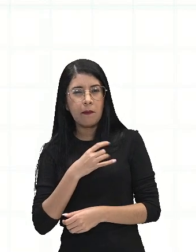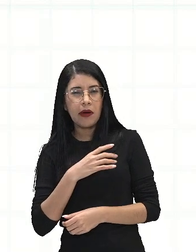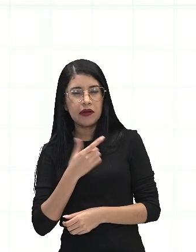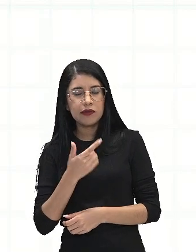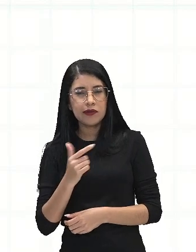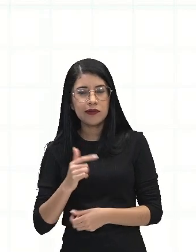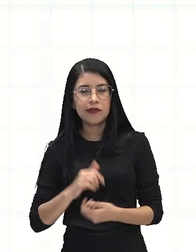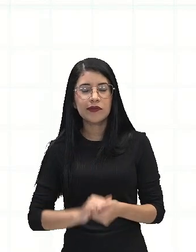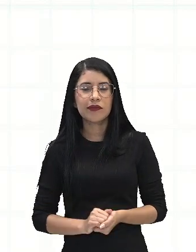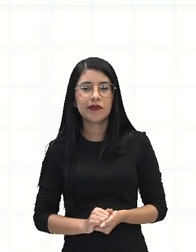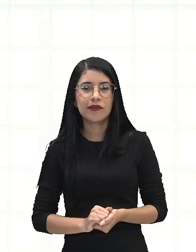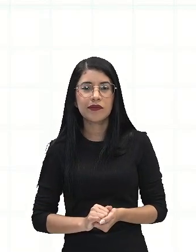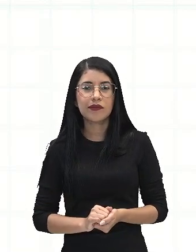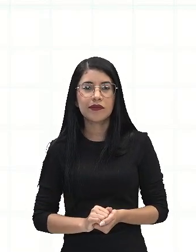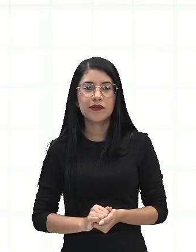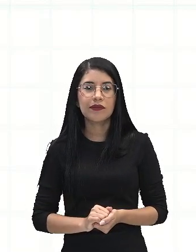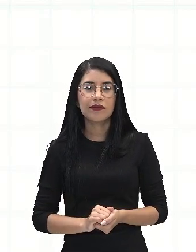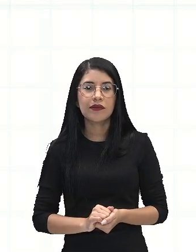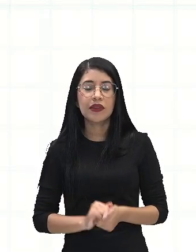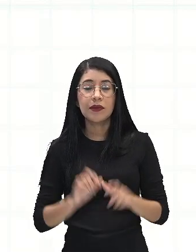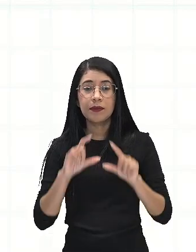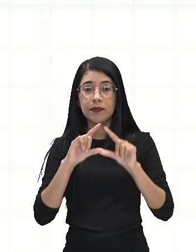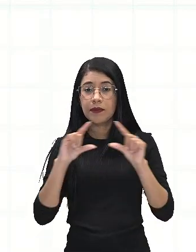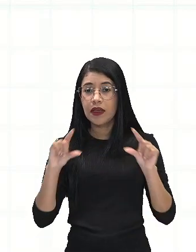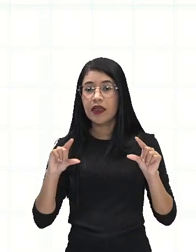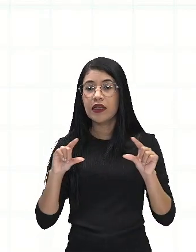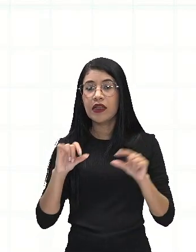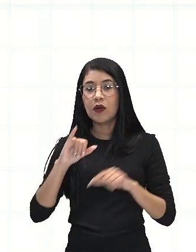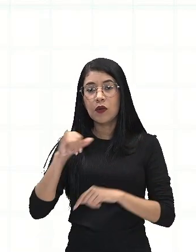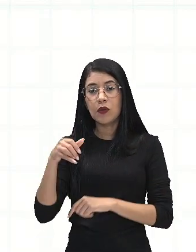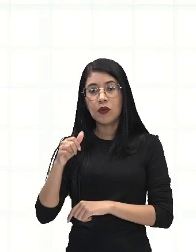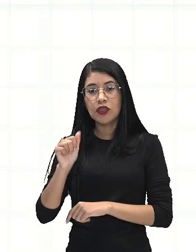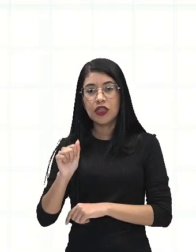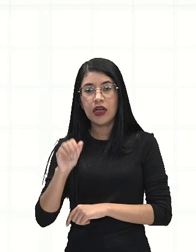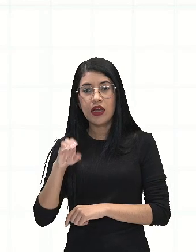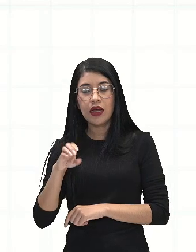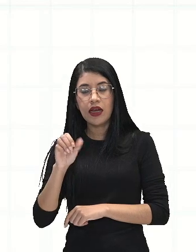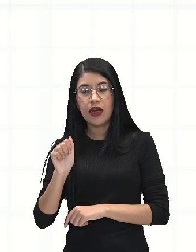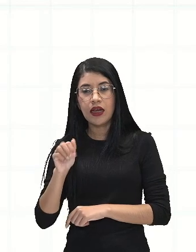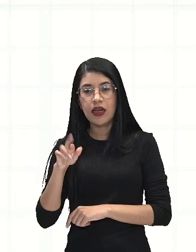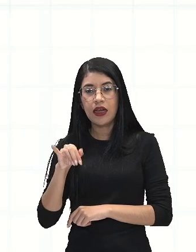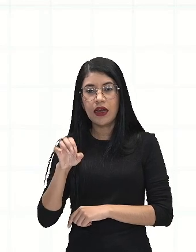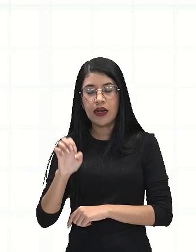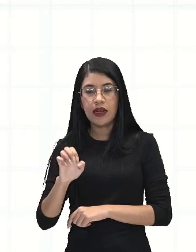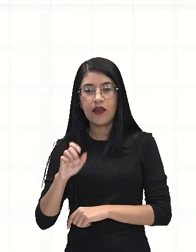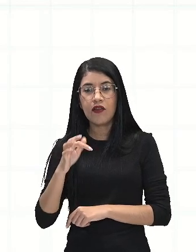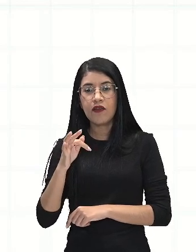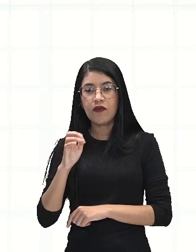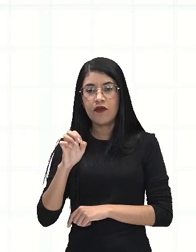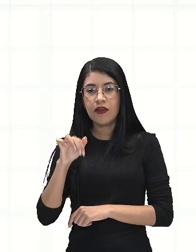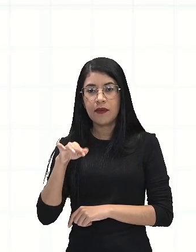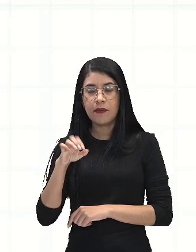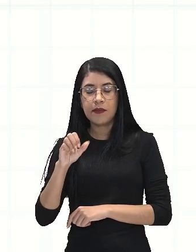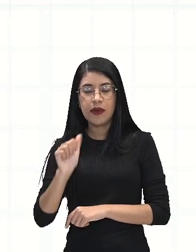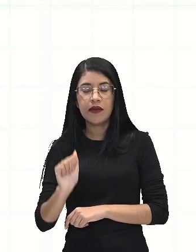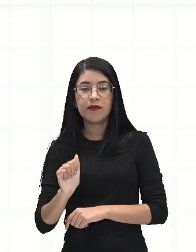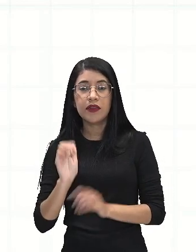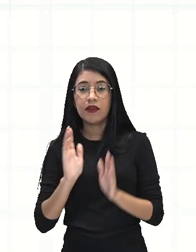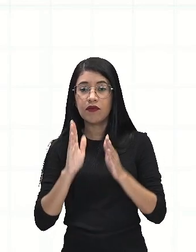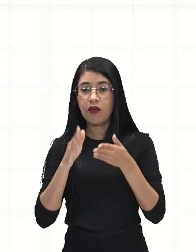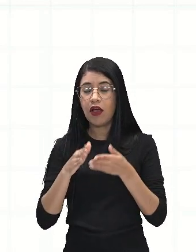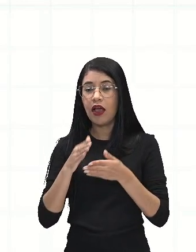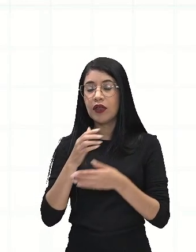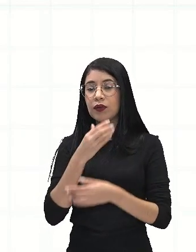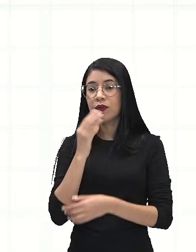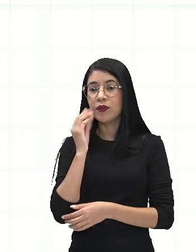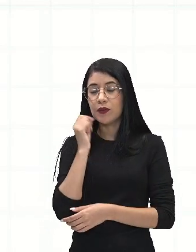nesse trecho, o enunciado jacaré fêmea, porque aí nós estamos nos referindo ao sexo biológico,